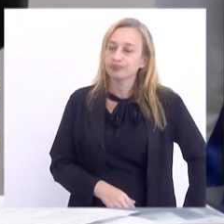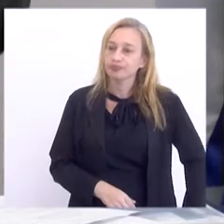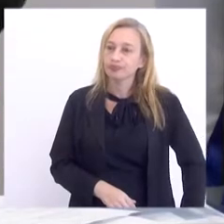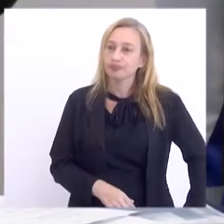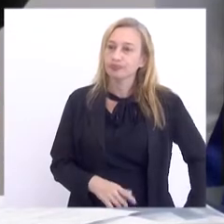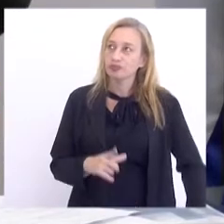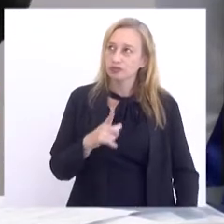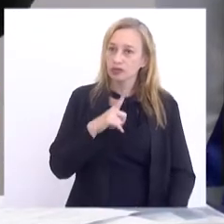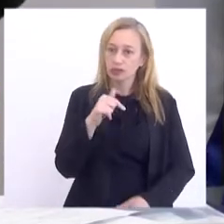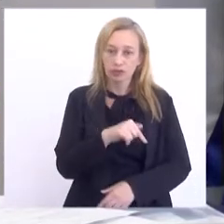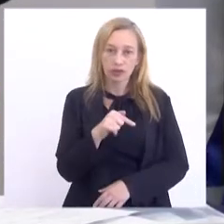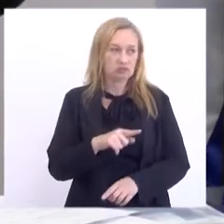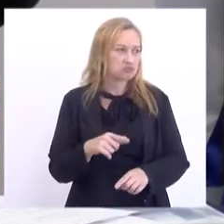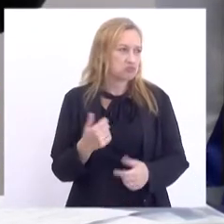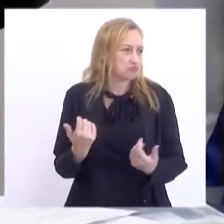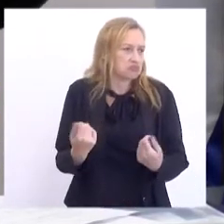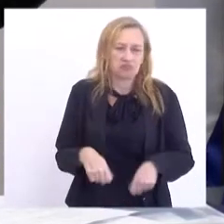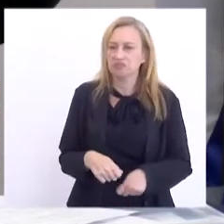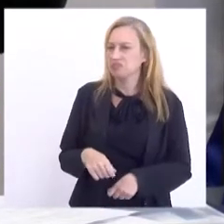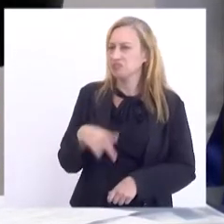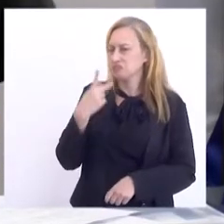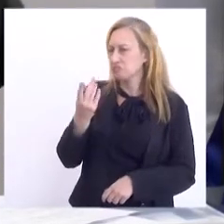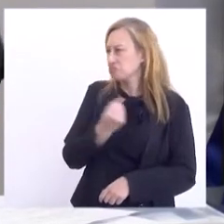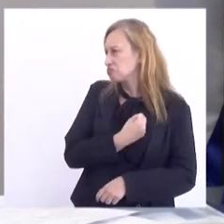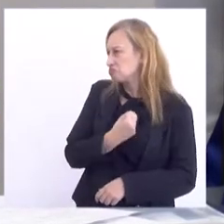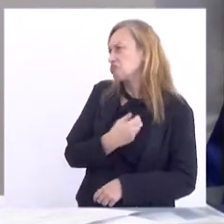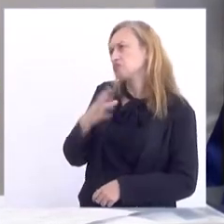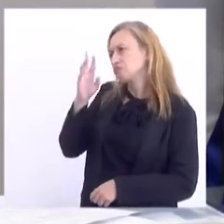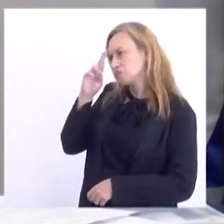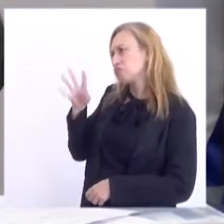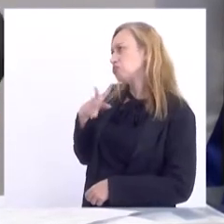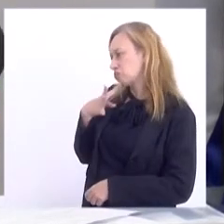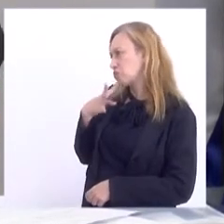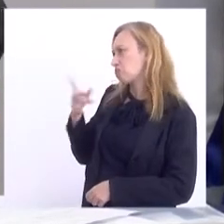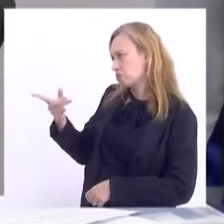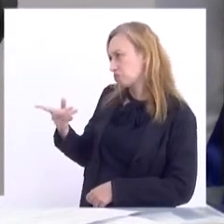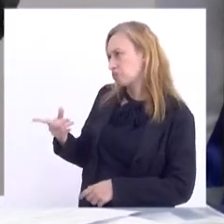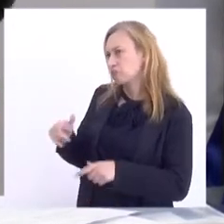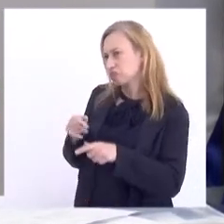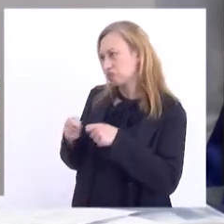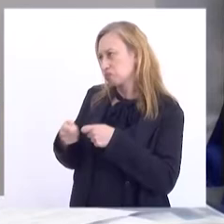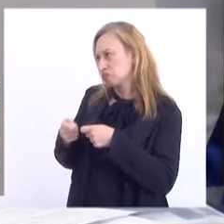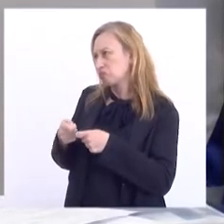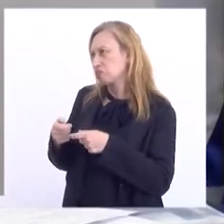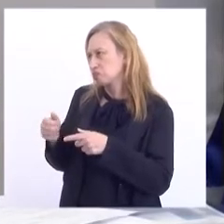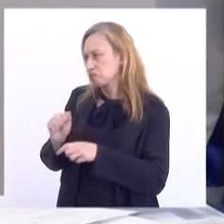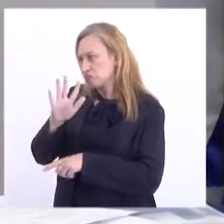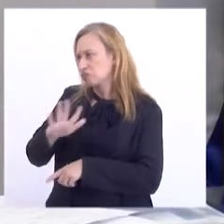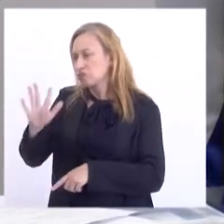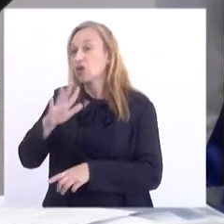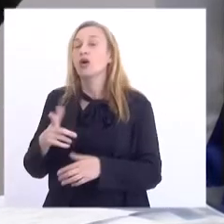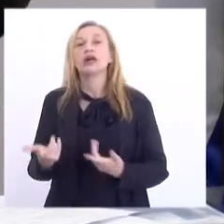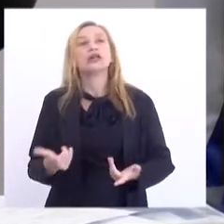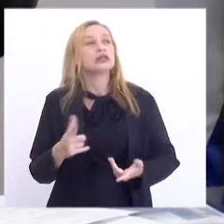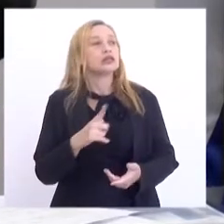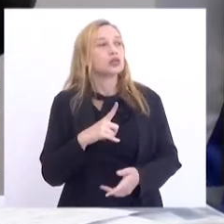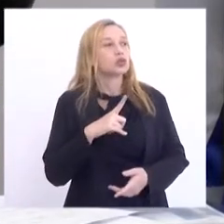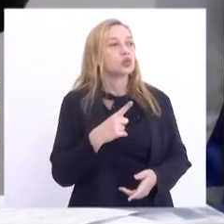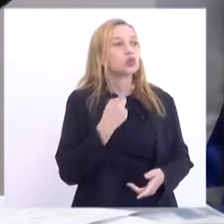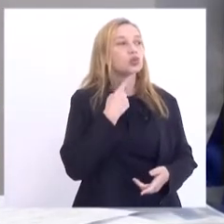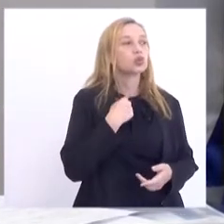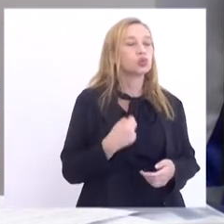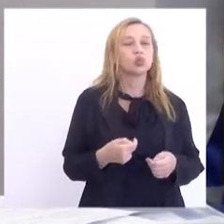mas não precisa falar o número que o Senhor conhece o controlador-geral e havia também uma expectativa